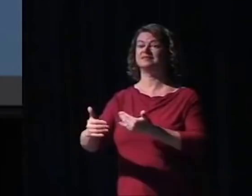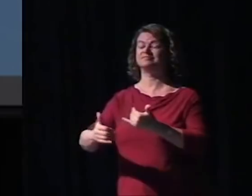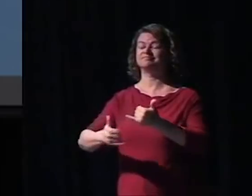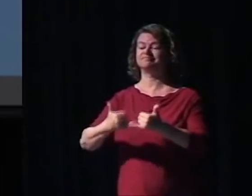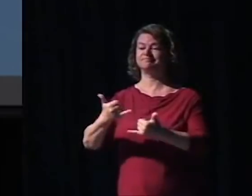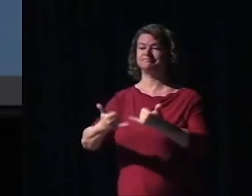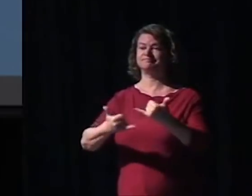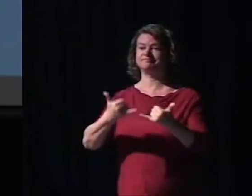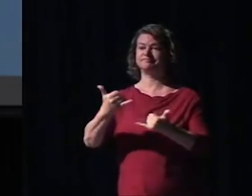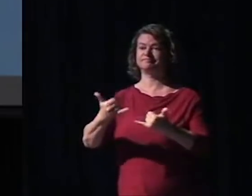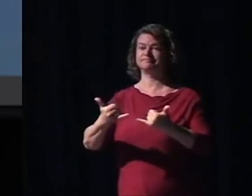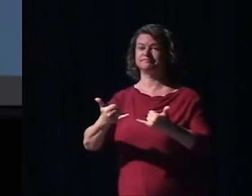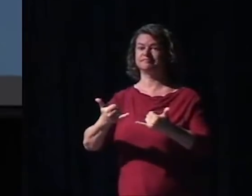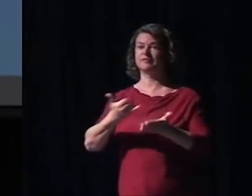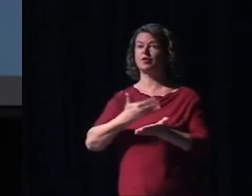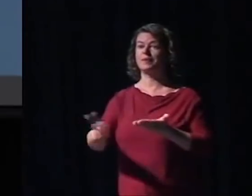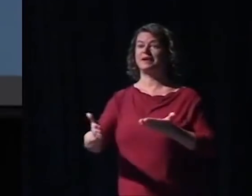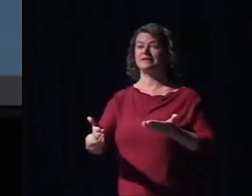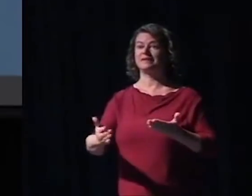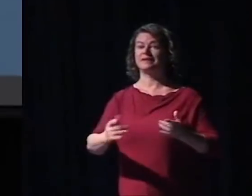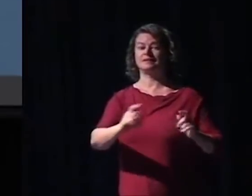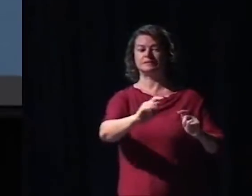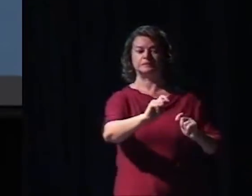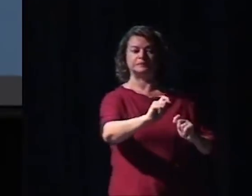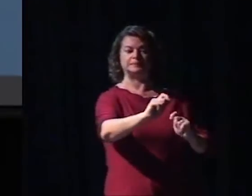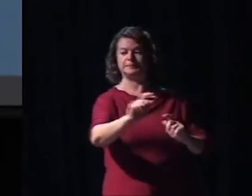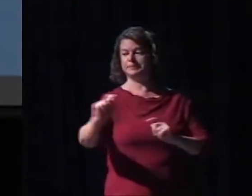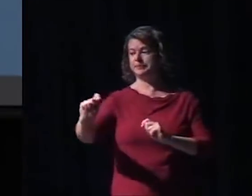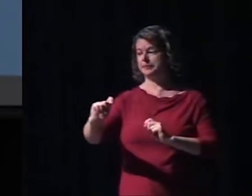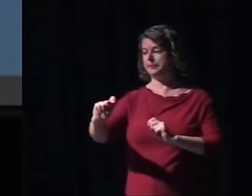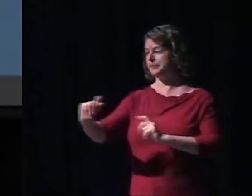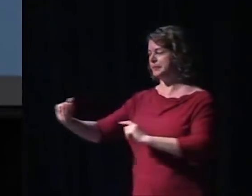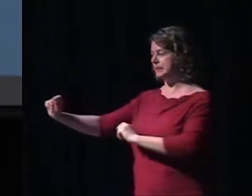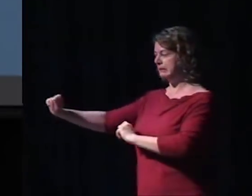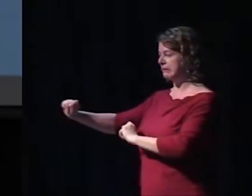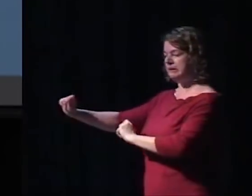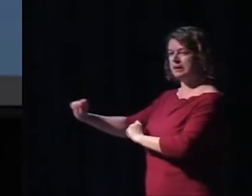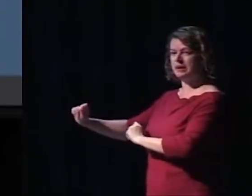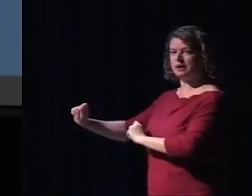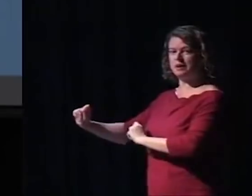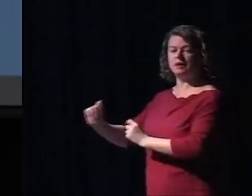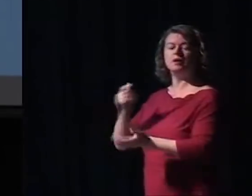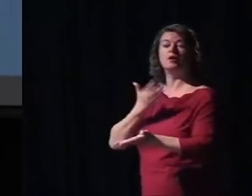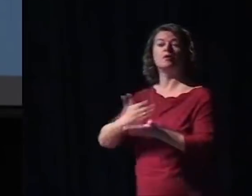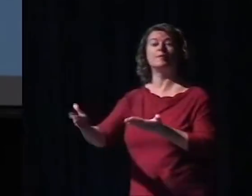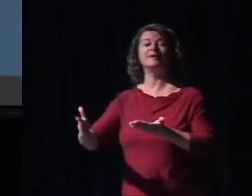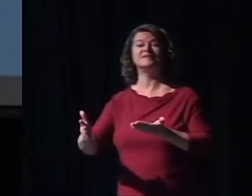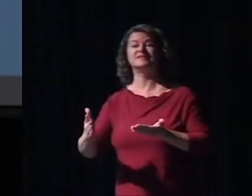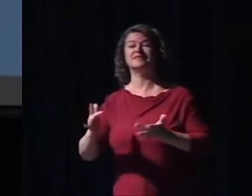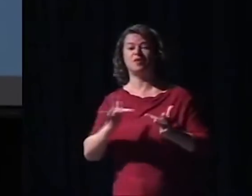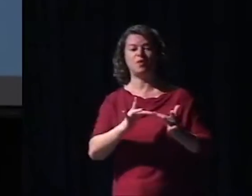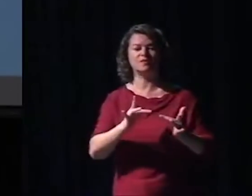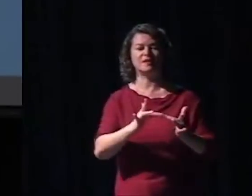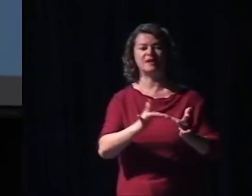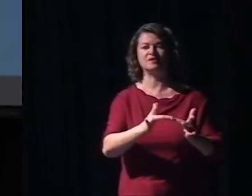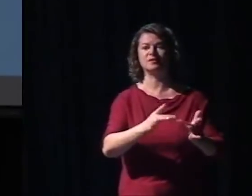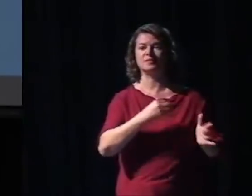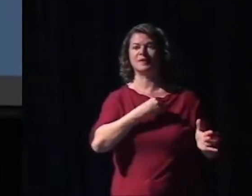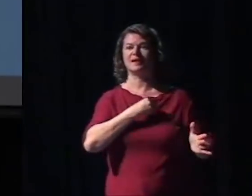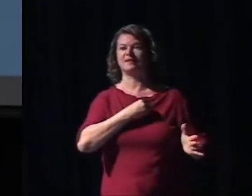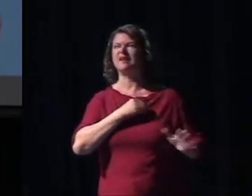Ele começa a ser cercado. Ele começa a viver com o pecado e acha que não vai dar